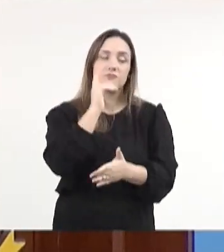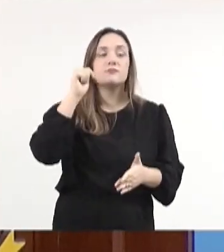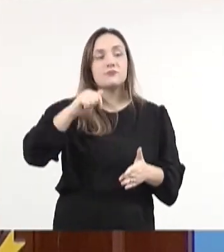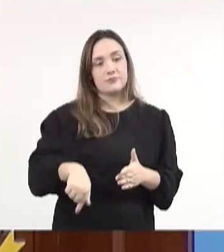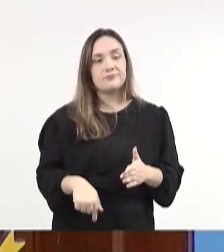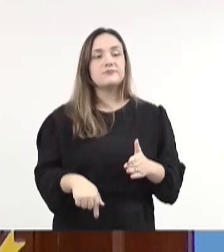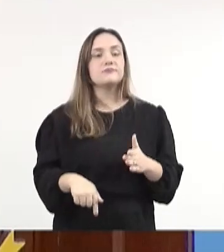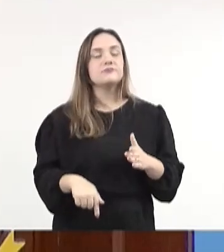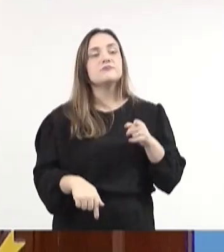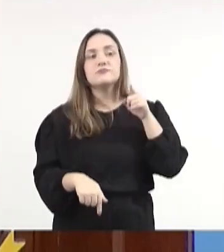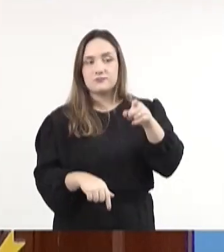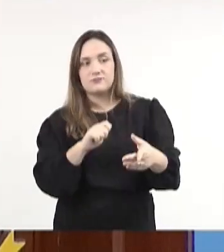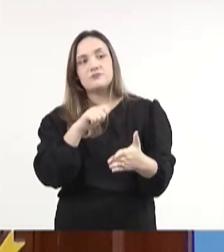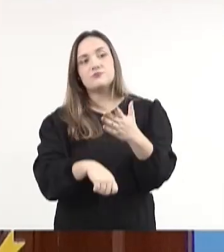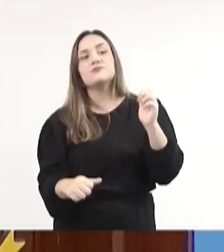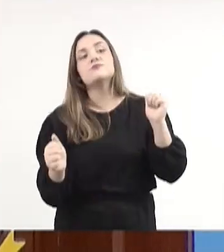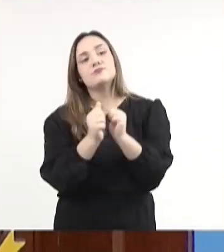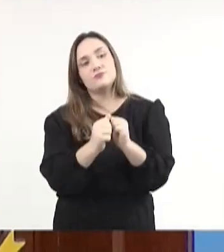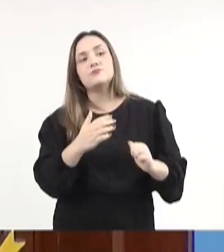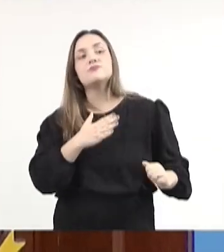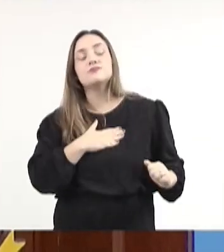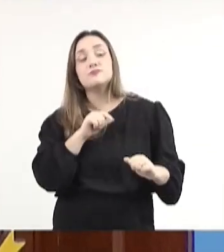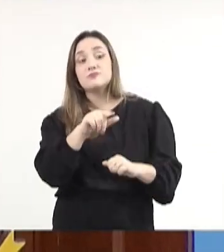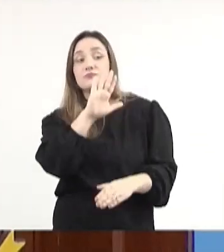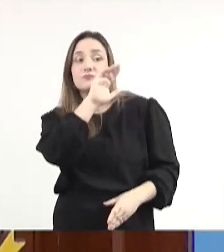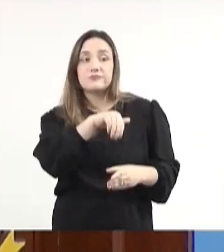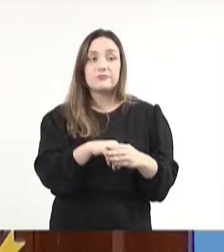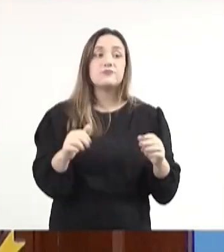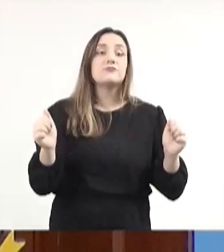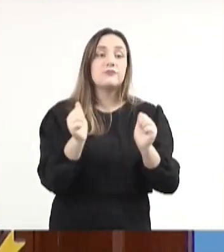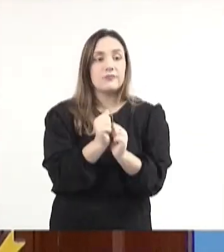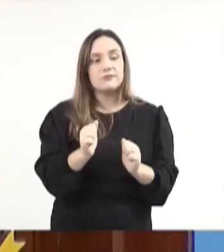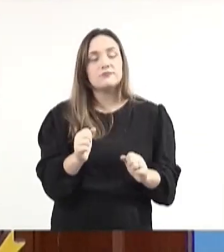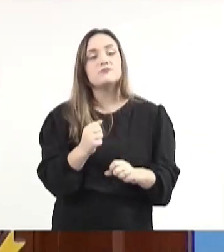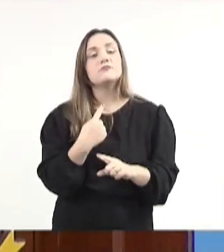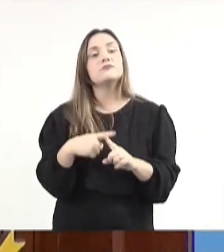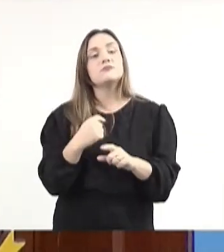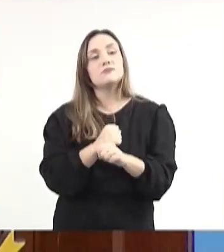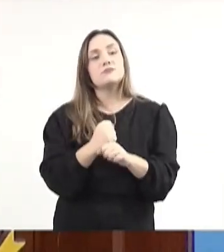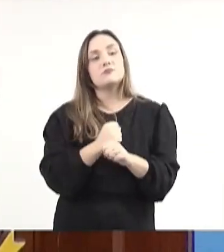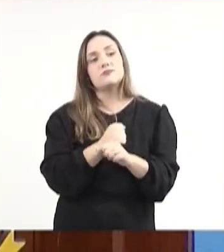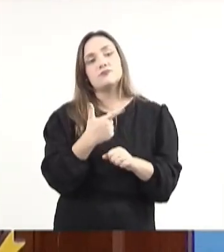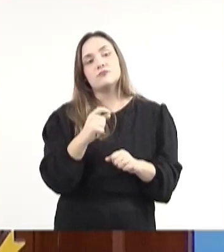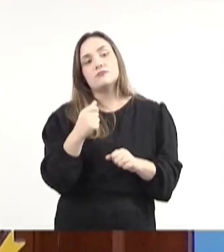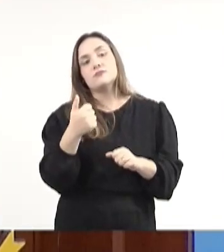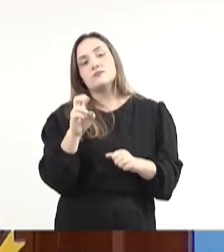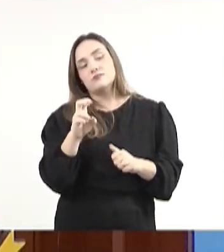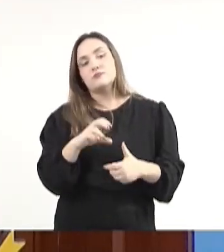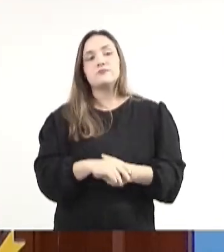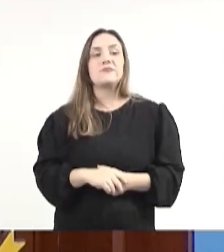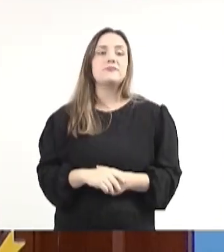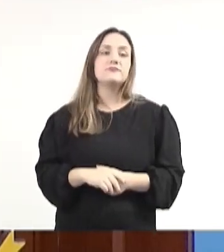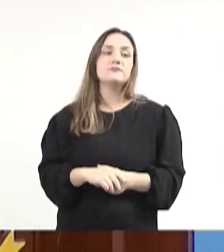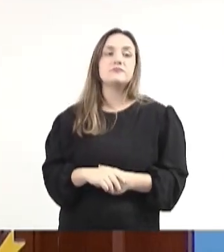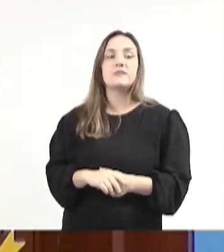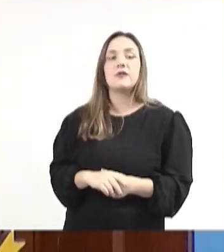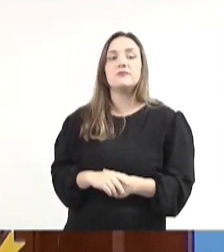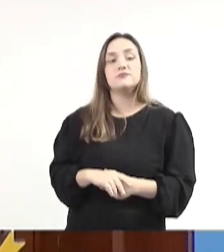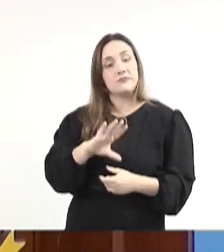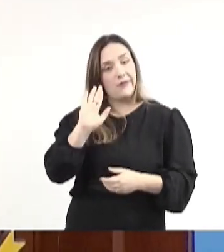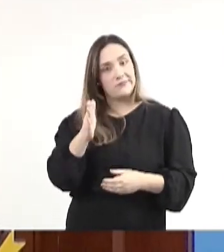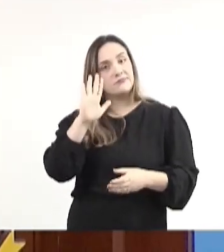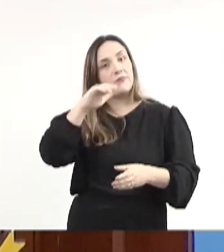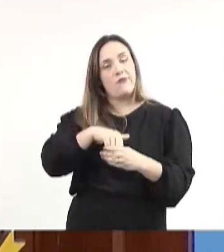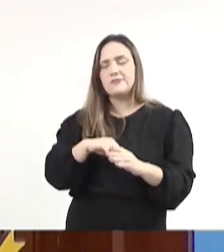Excelência foi uma das signatárias, votando, e todos aqueles que em 2015 estavam aqui, votaram